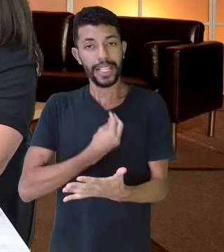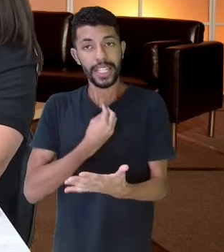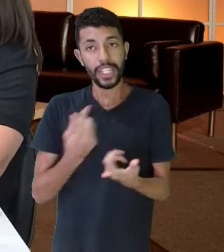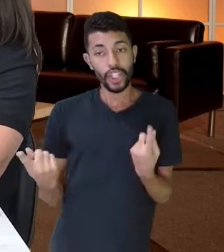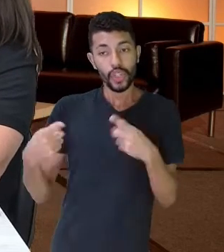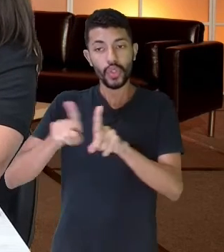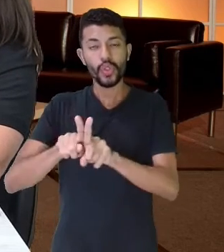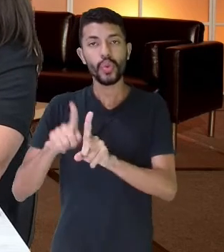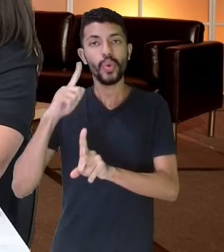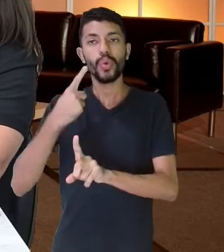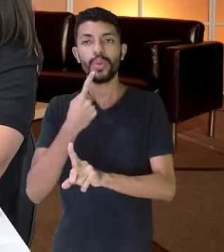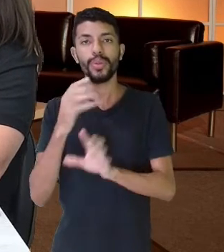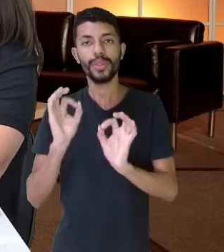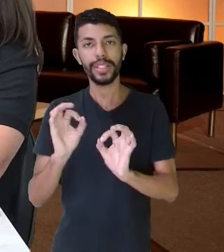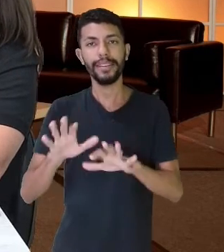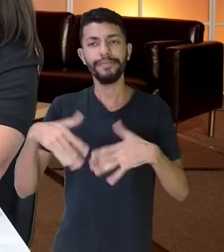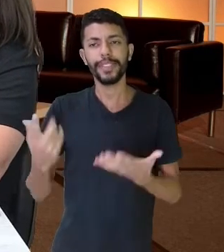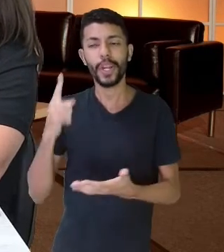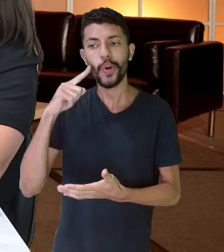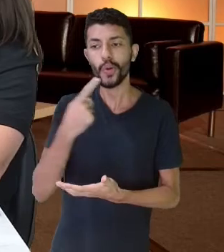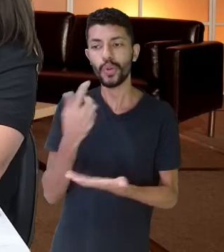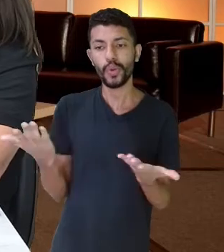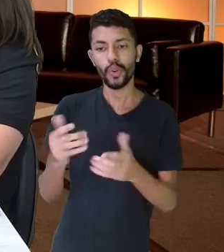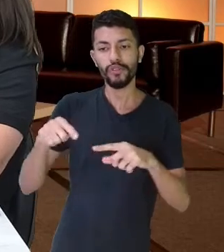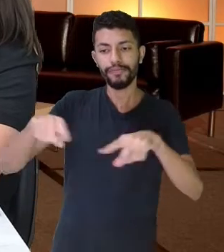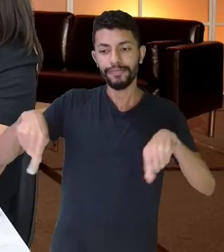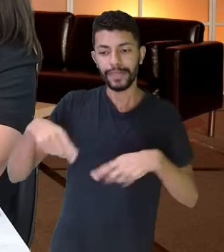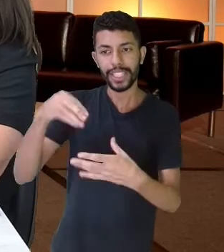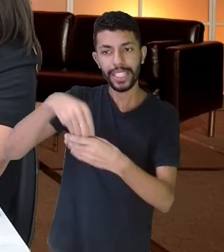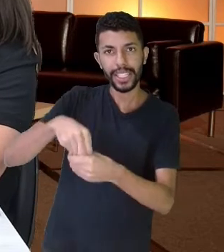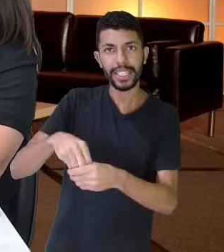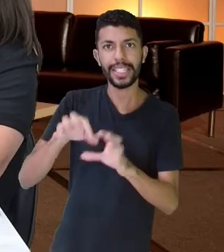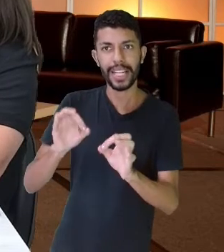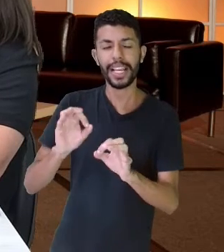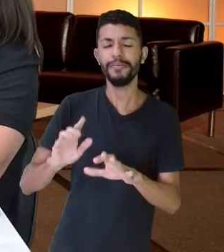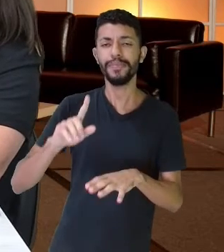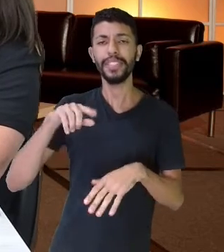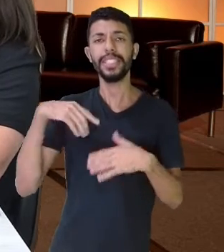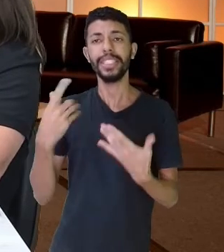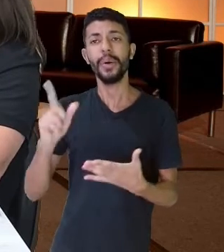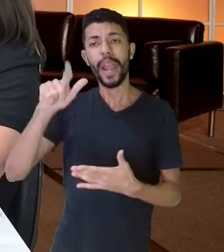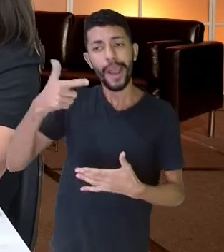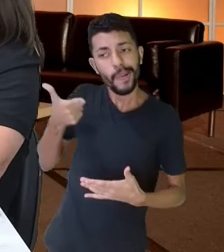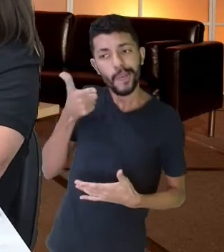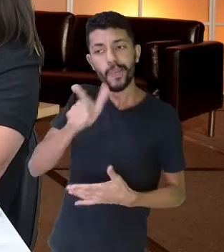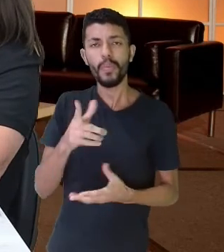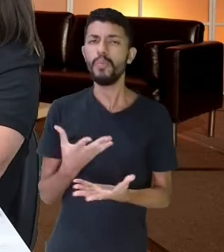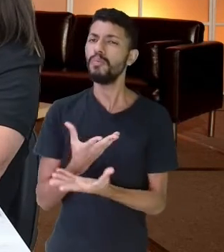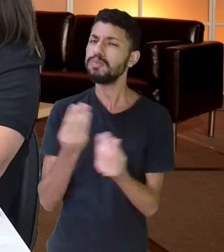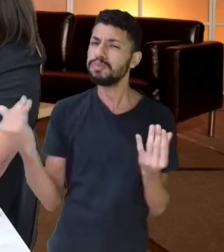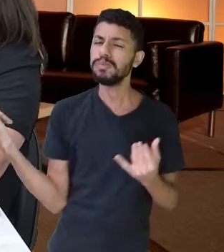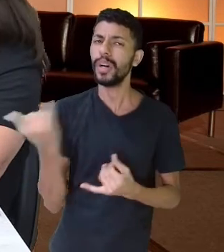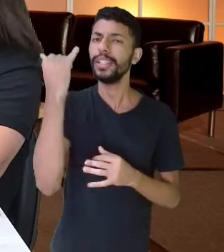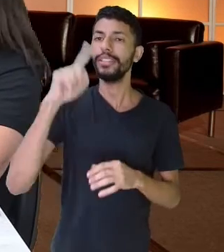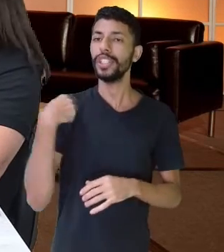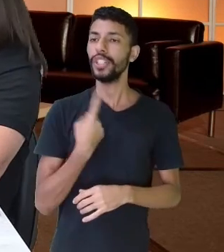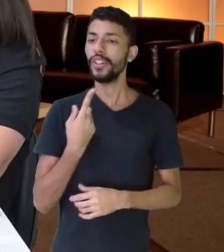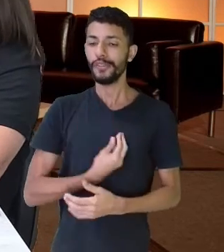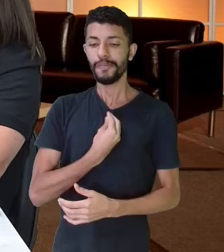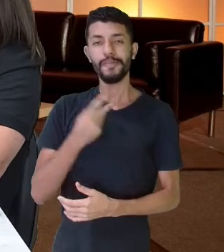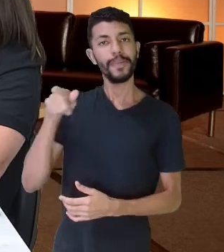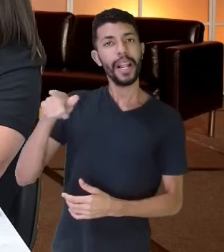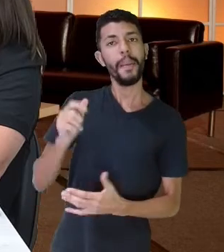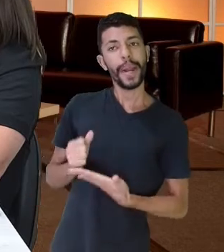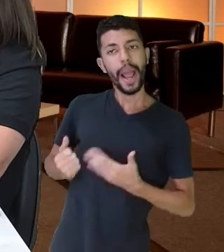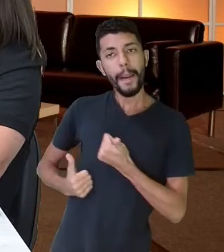surdo hoje está na sala de aula, ele é uma conquista muito grande e nós estamos lá para dar esse suporte. Então,